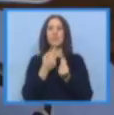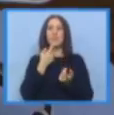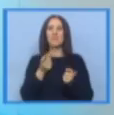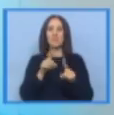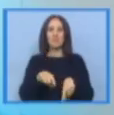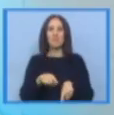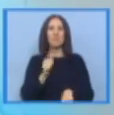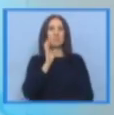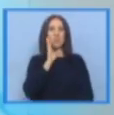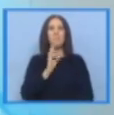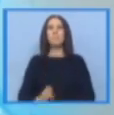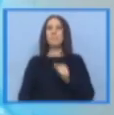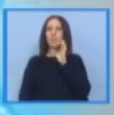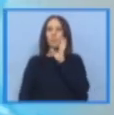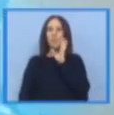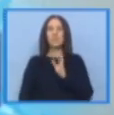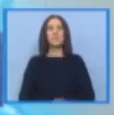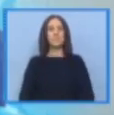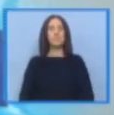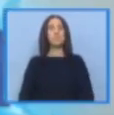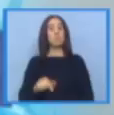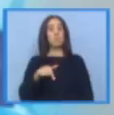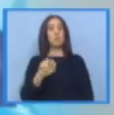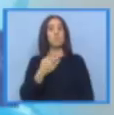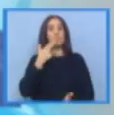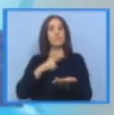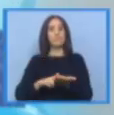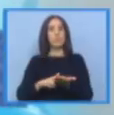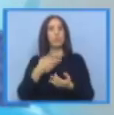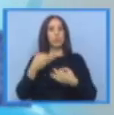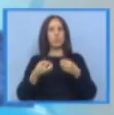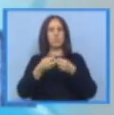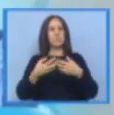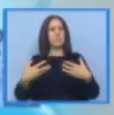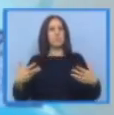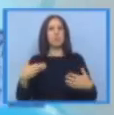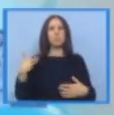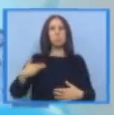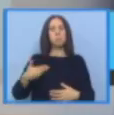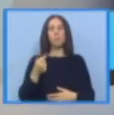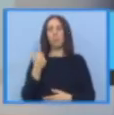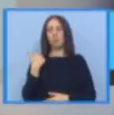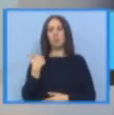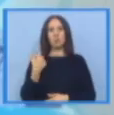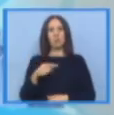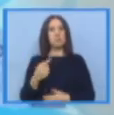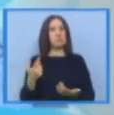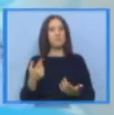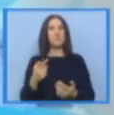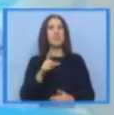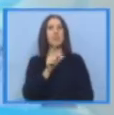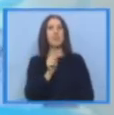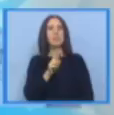Na realidade, estes casos de justiça têm se multiplicado nos últimos tempos. E agora, o mais recente, este